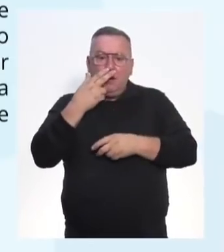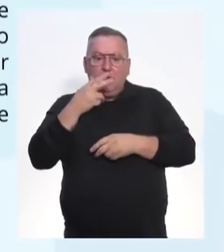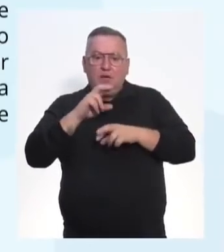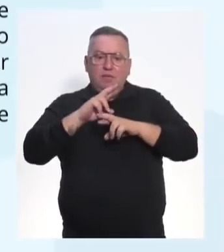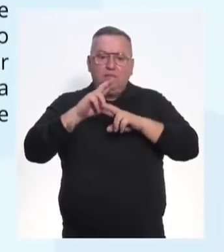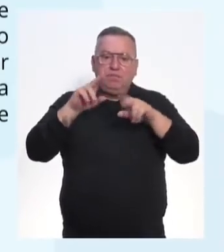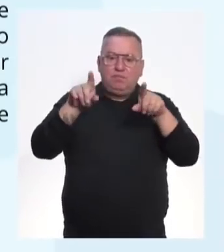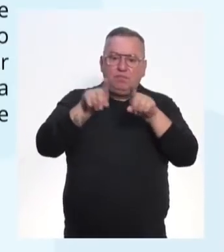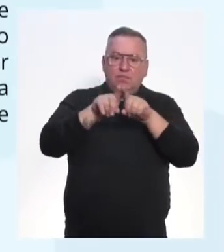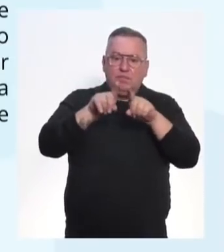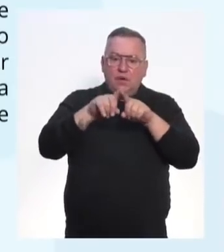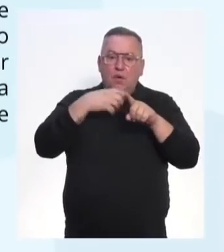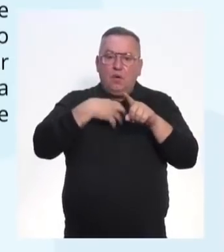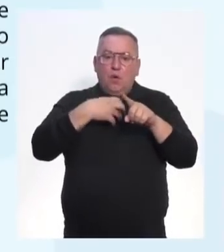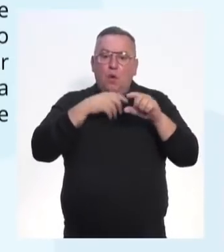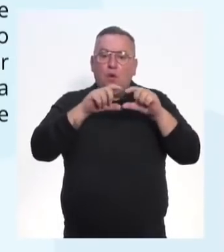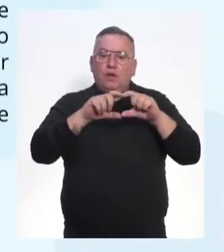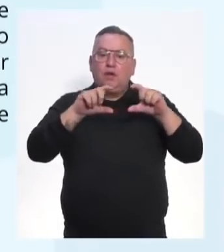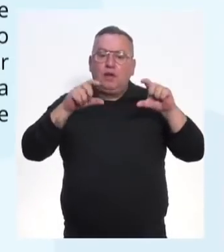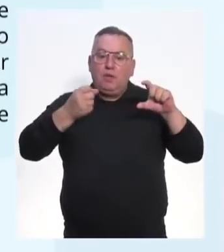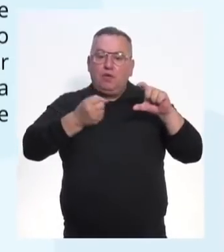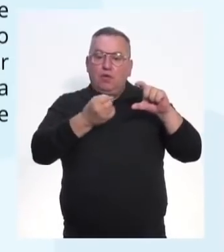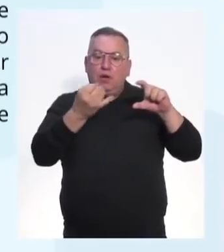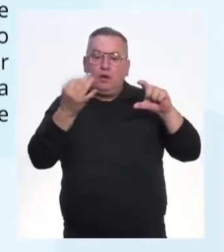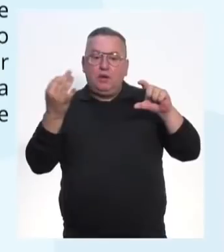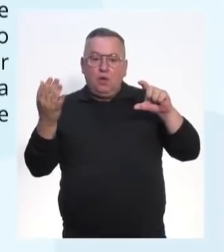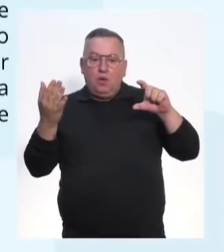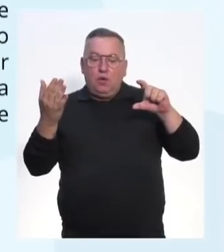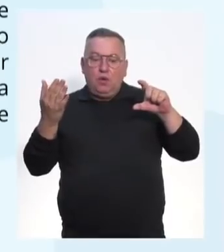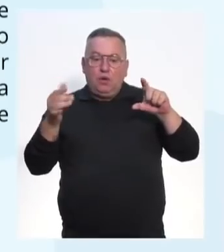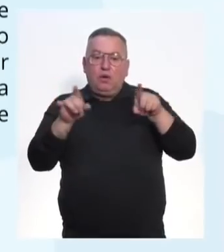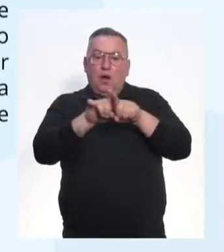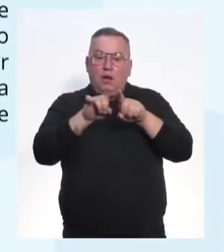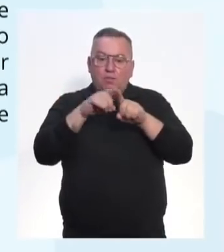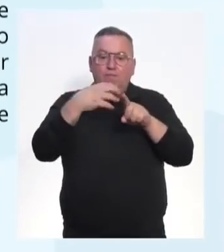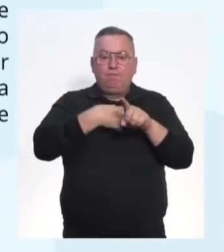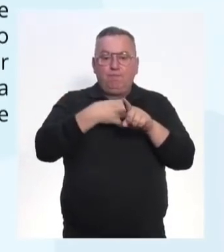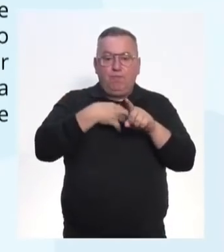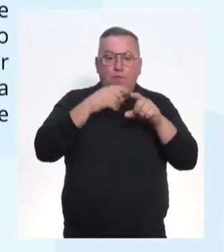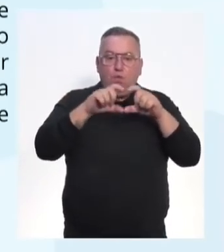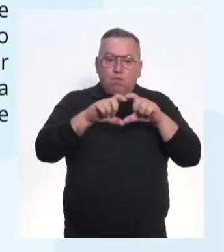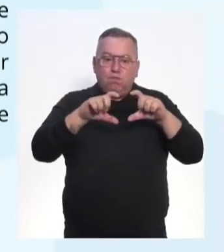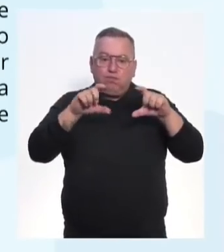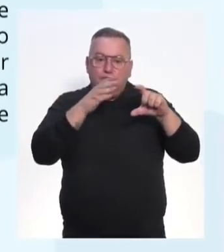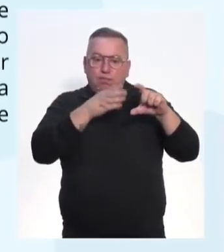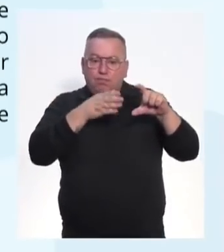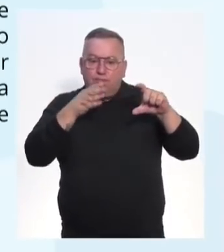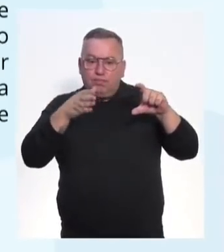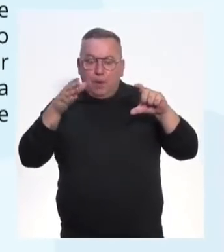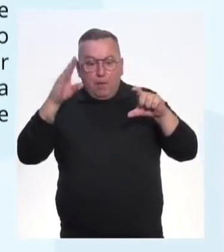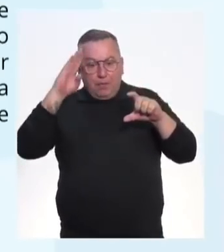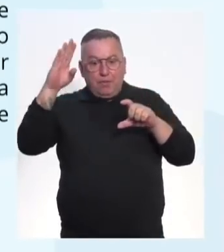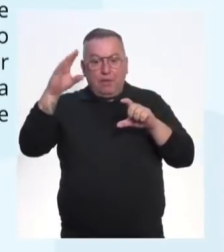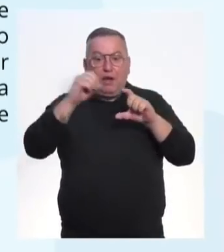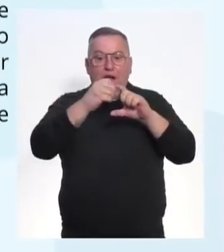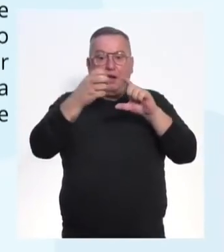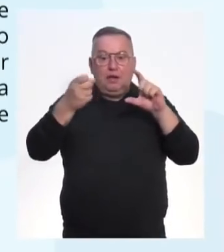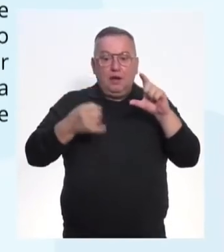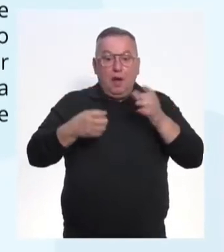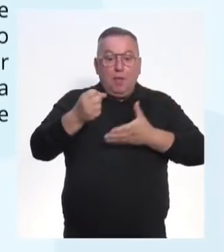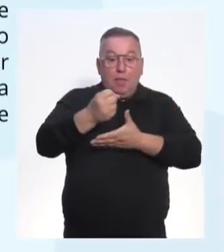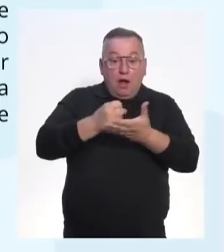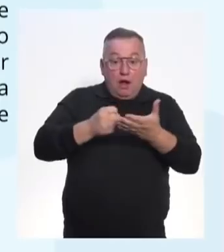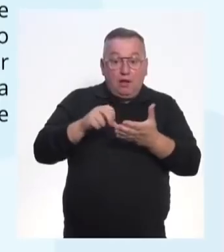semelhanças e diferenças com outros sistemas de numeração, de modo a sistematizar suas principais